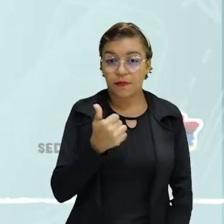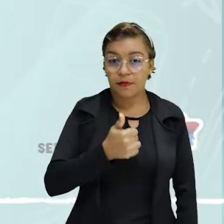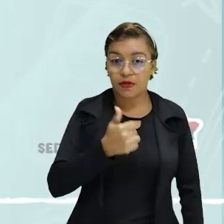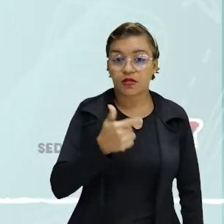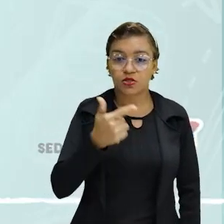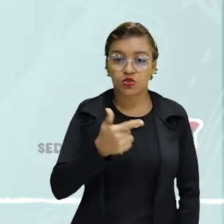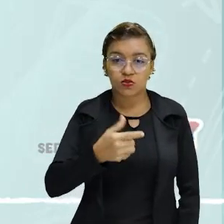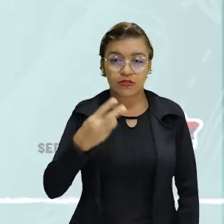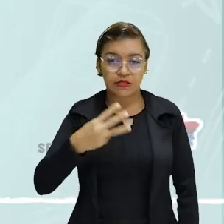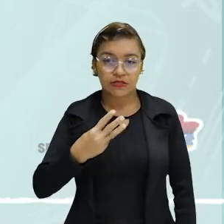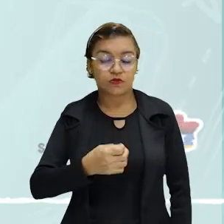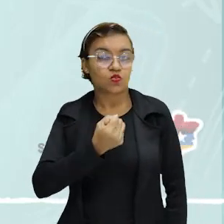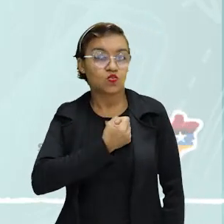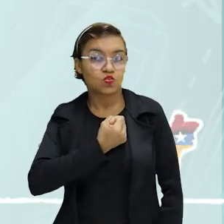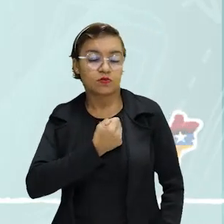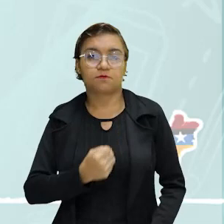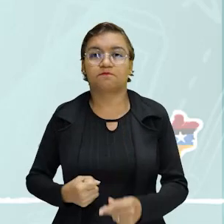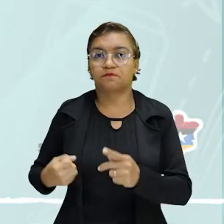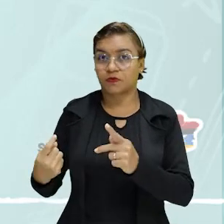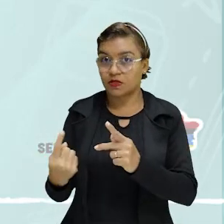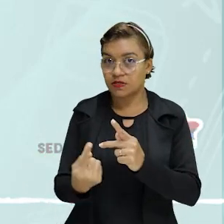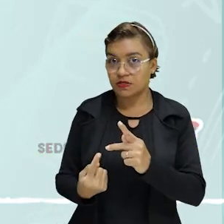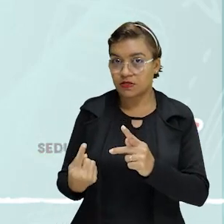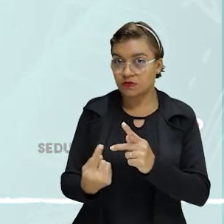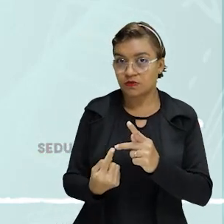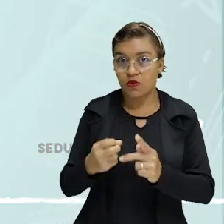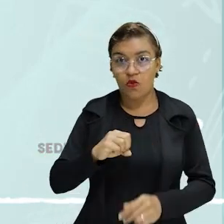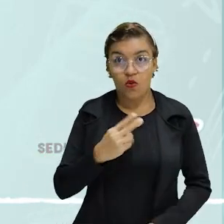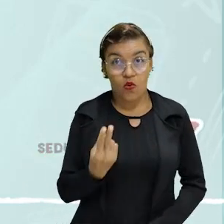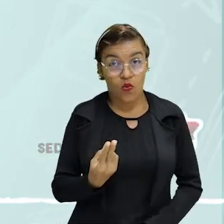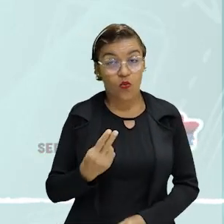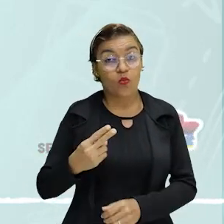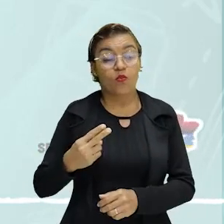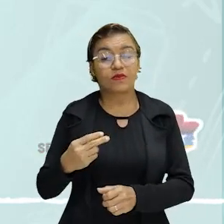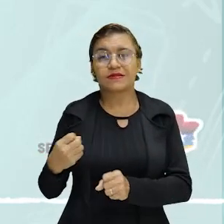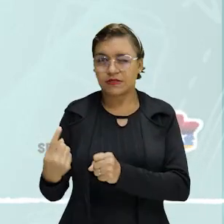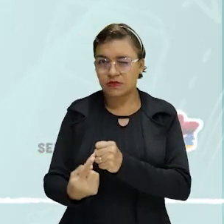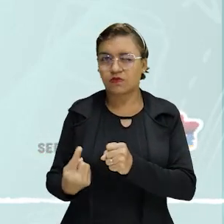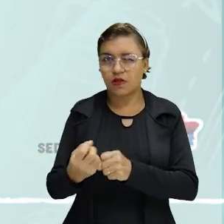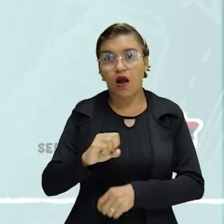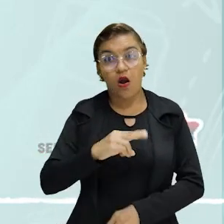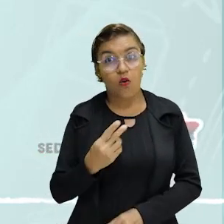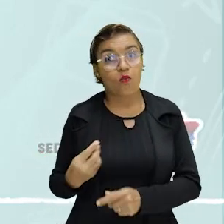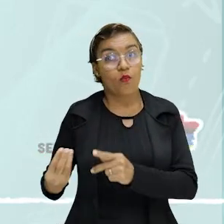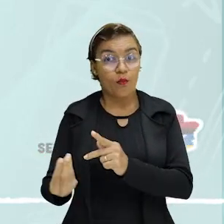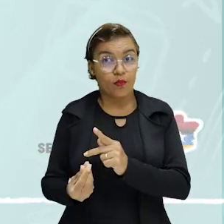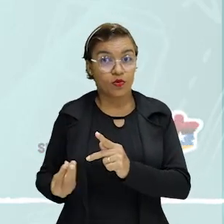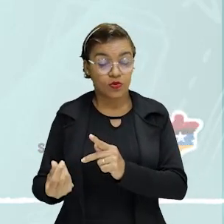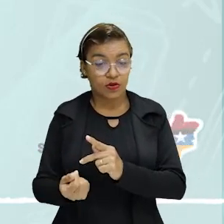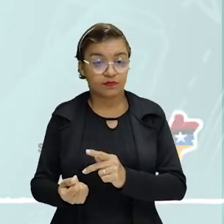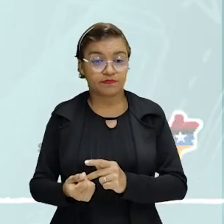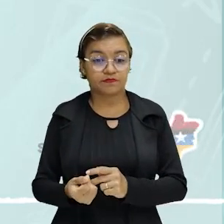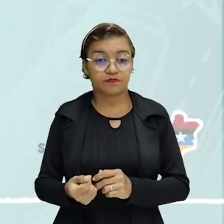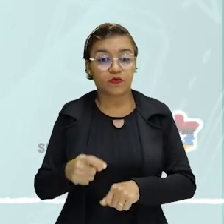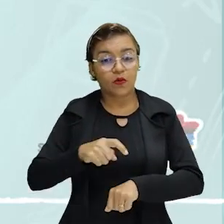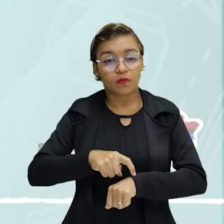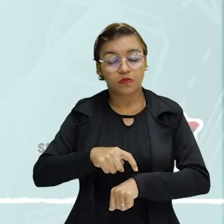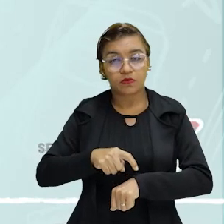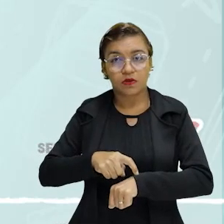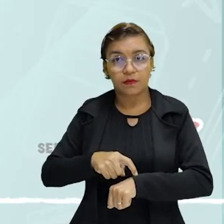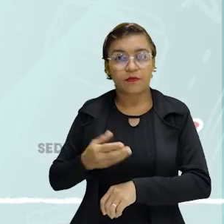pessoa. O número, singular ou plural. O tempo, presente, pretérito ou futuro. E o